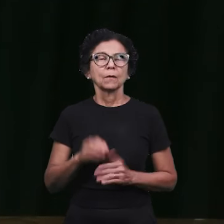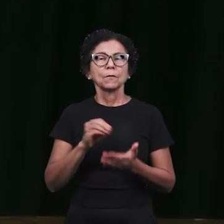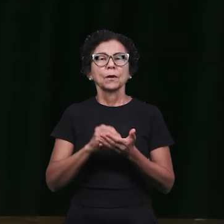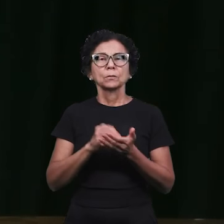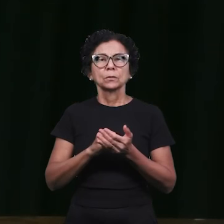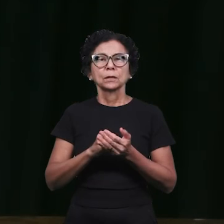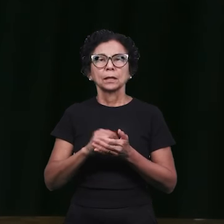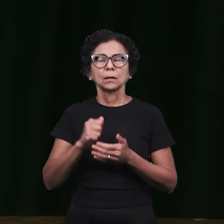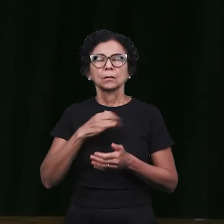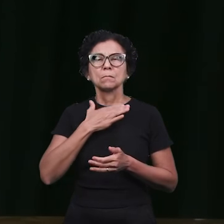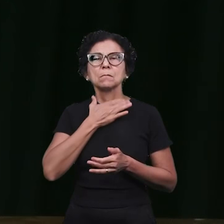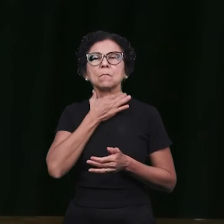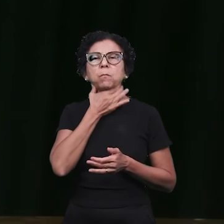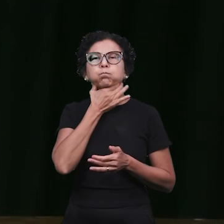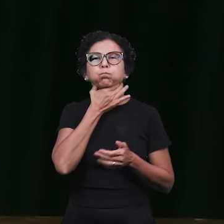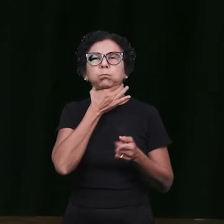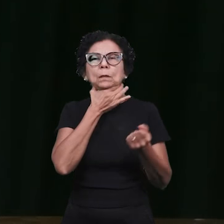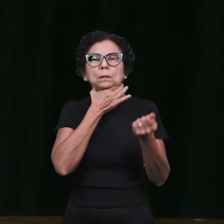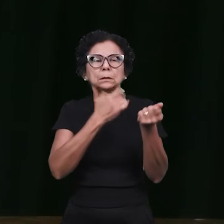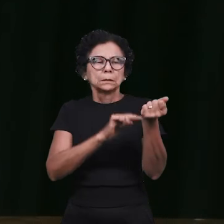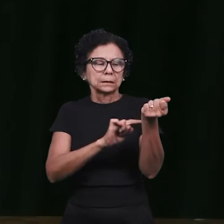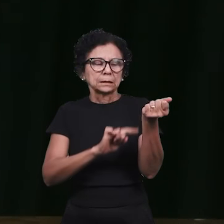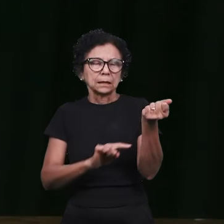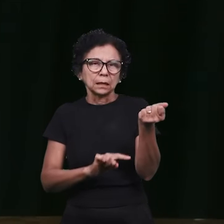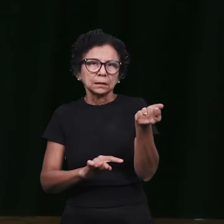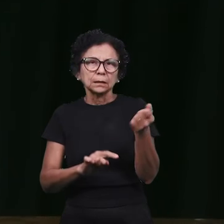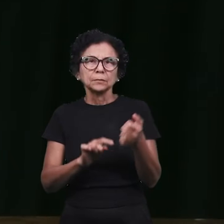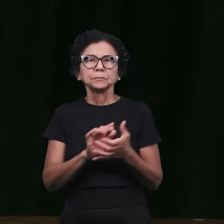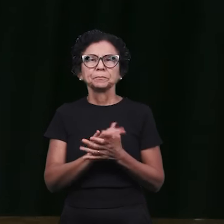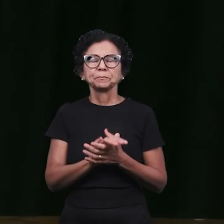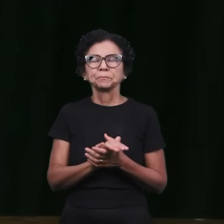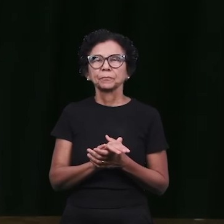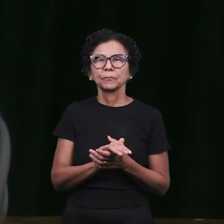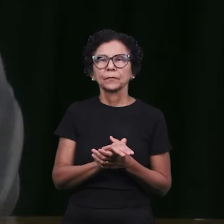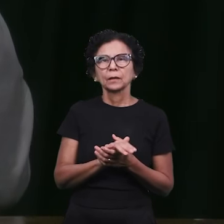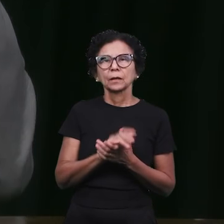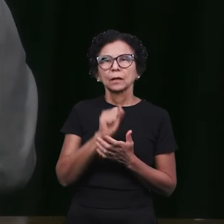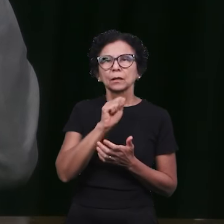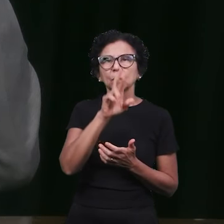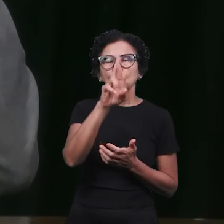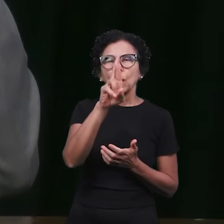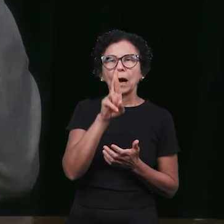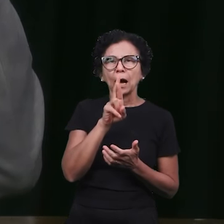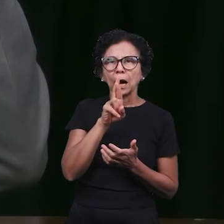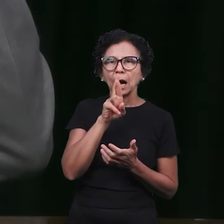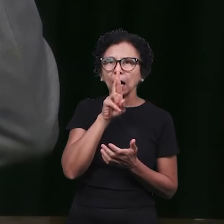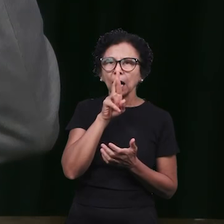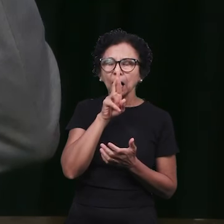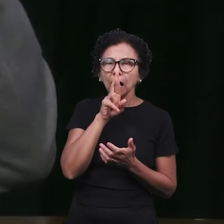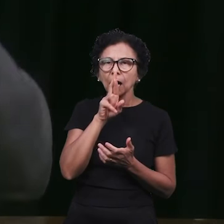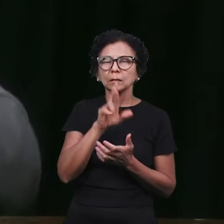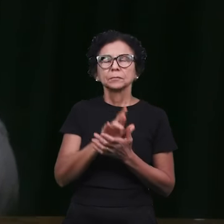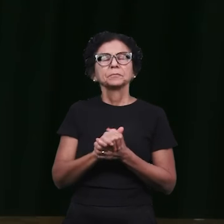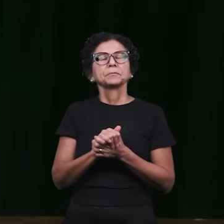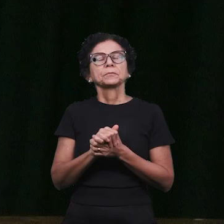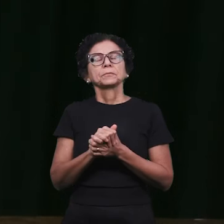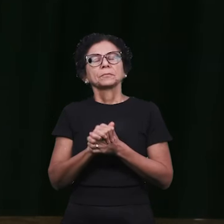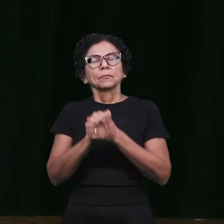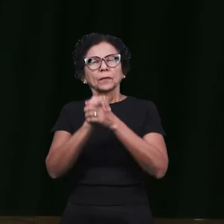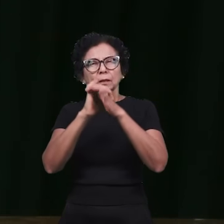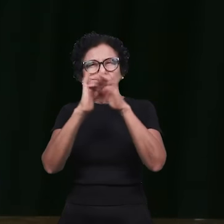oxigênio, que vai alimentar o cérebro. E segundo, todo o sistema nervoso que vai comandar o